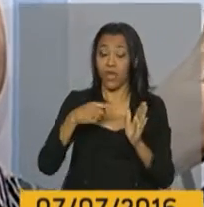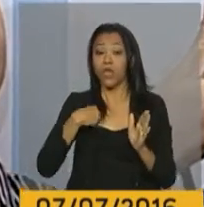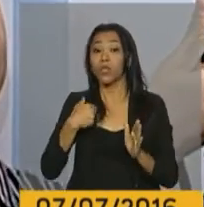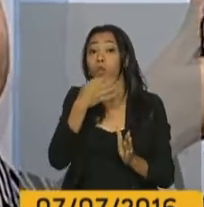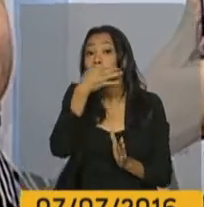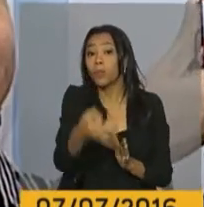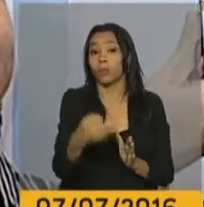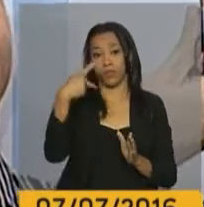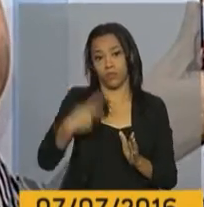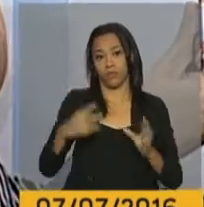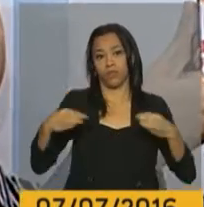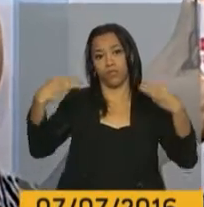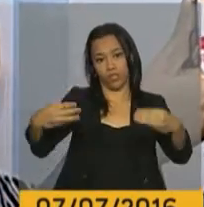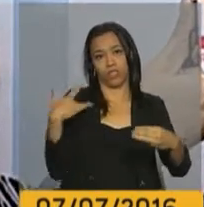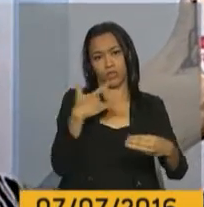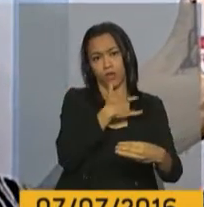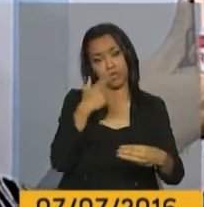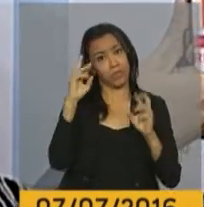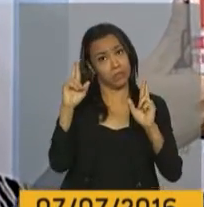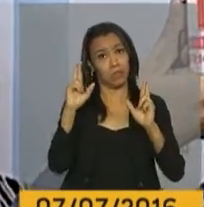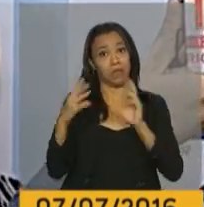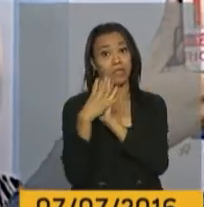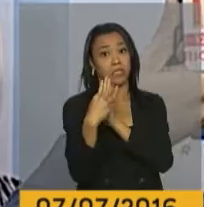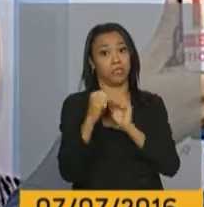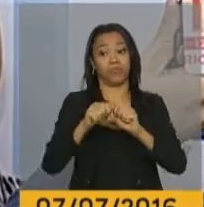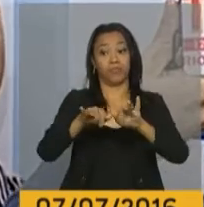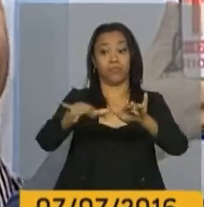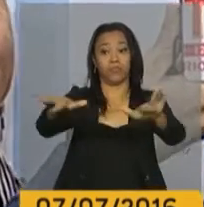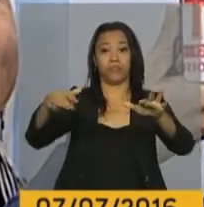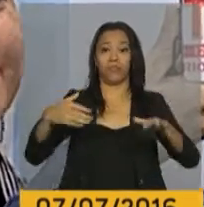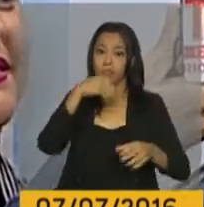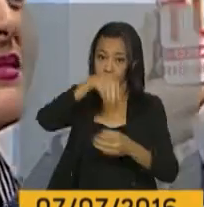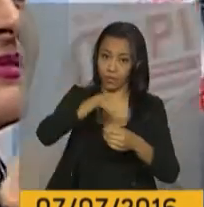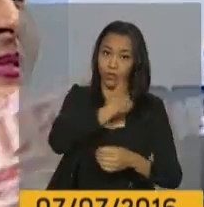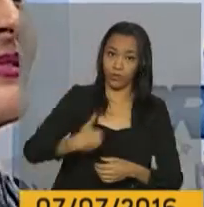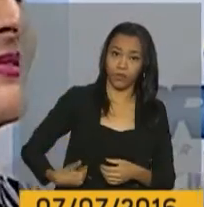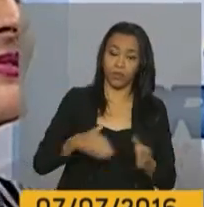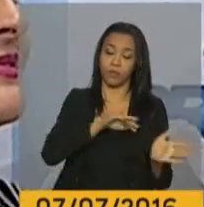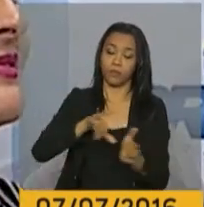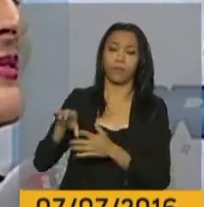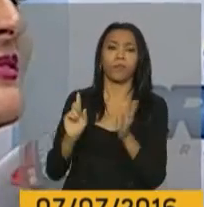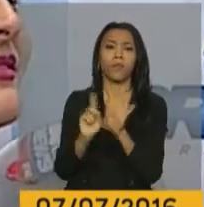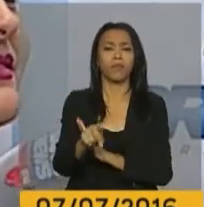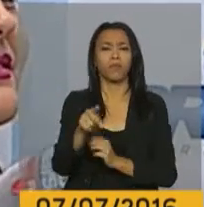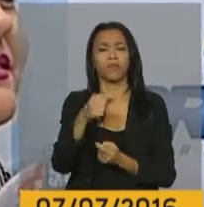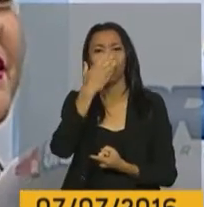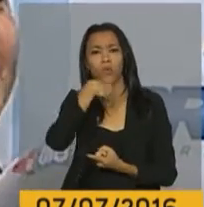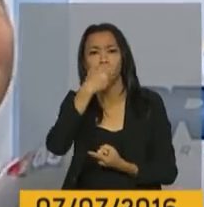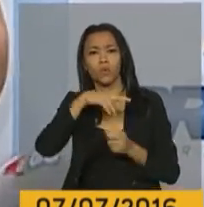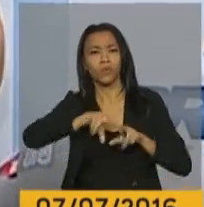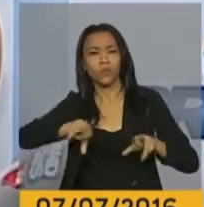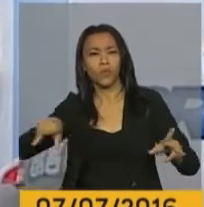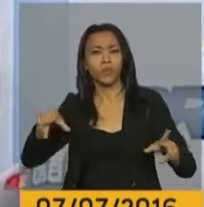da saúde espero que isso contamina o nosso governo rapidamente nisso ensinados que mostra que frutas estão fora